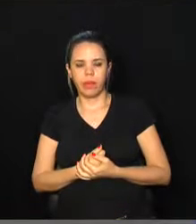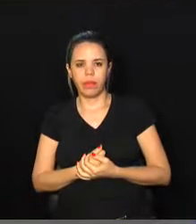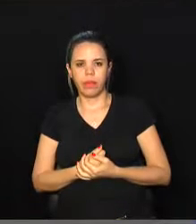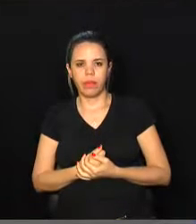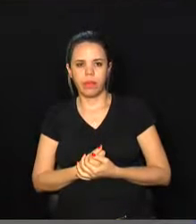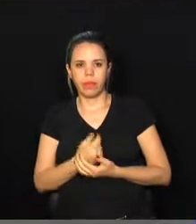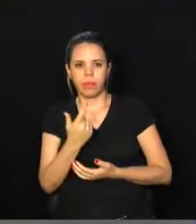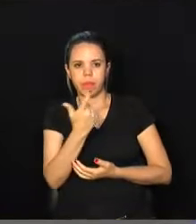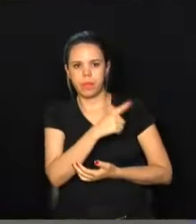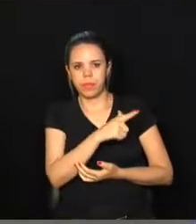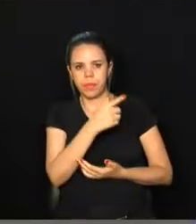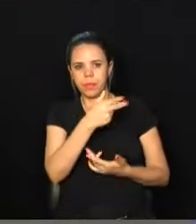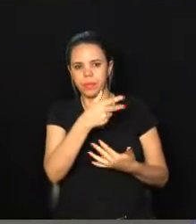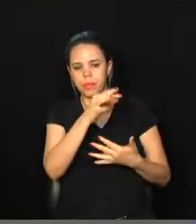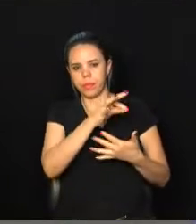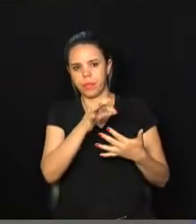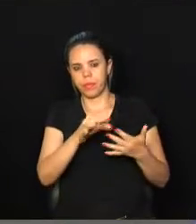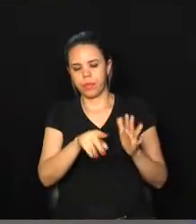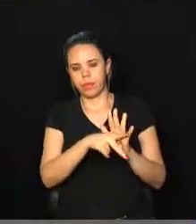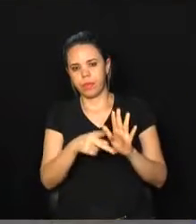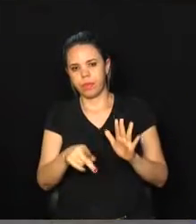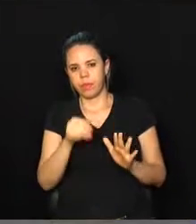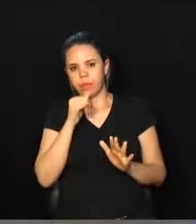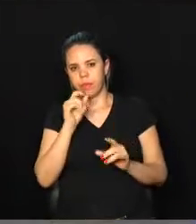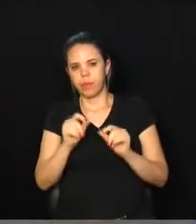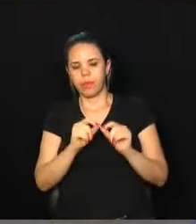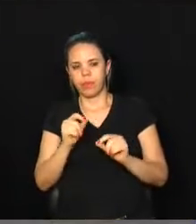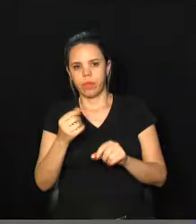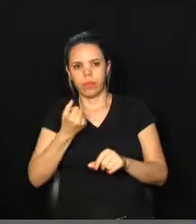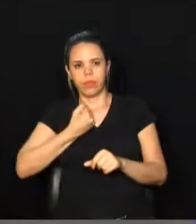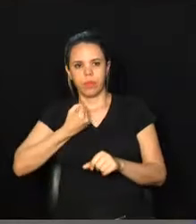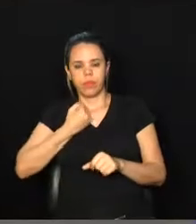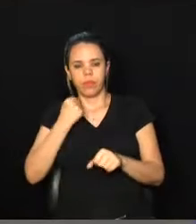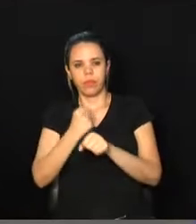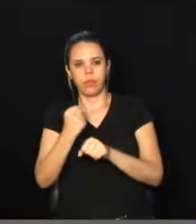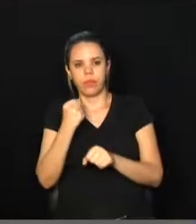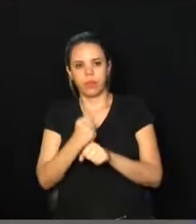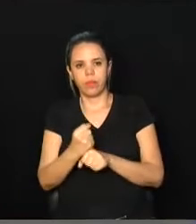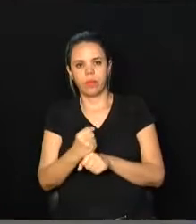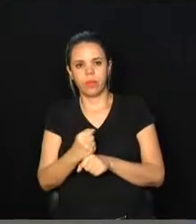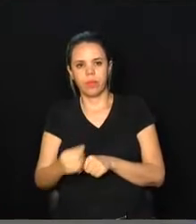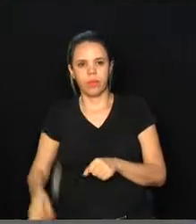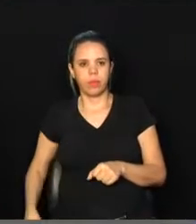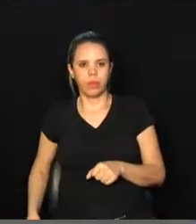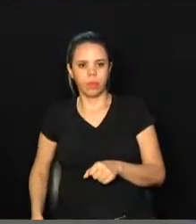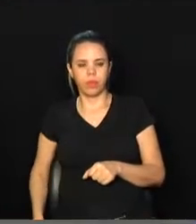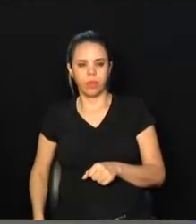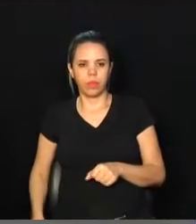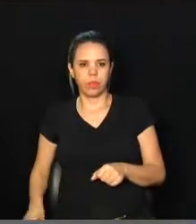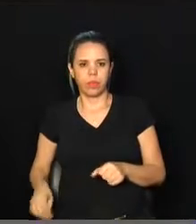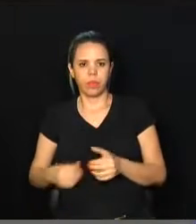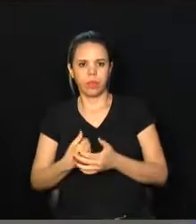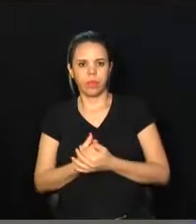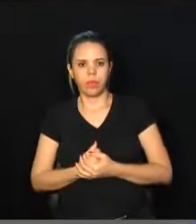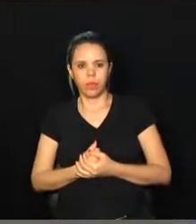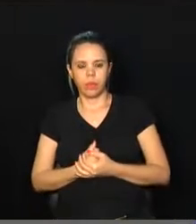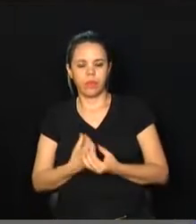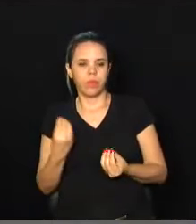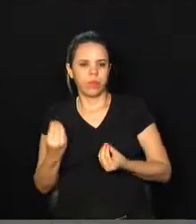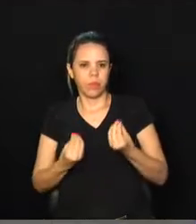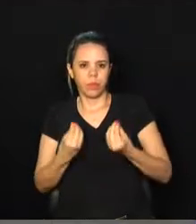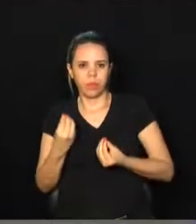outros pontos específicos do Código de Obras, onde a gente está tratando isso